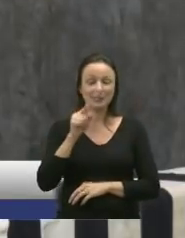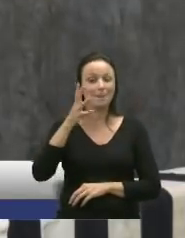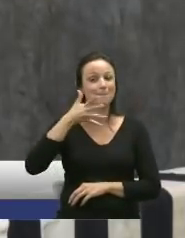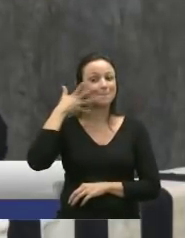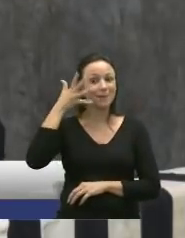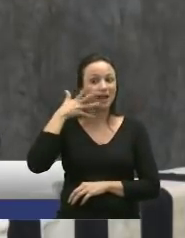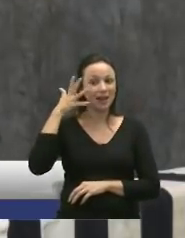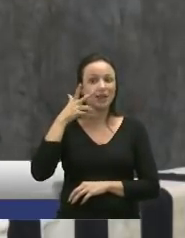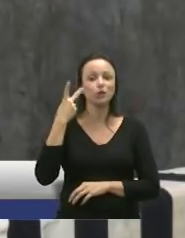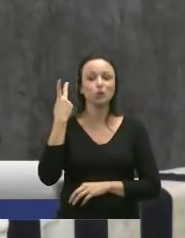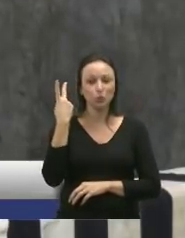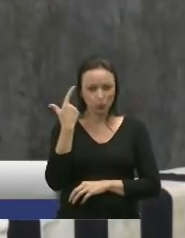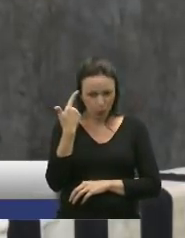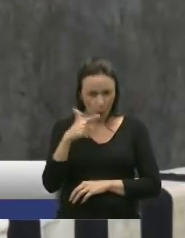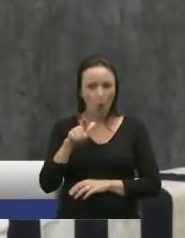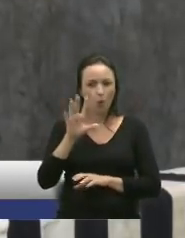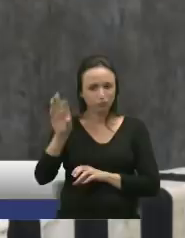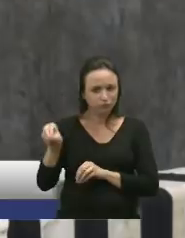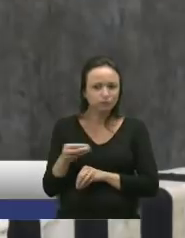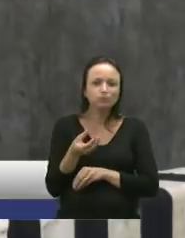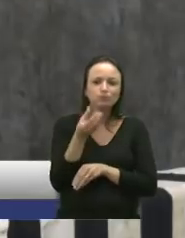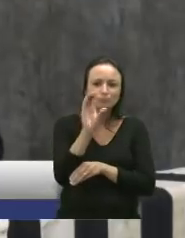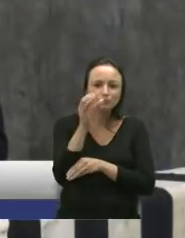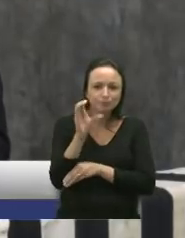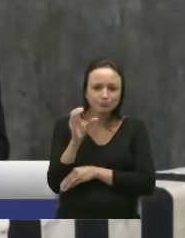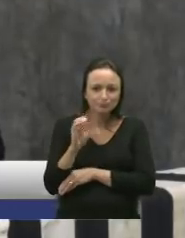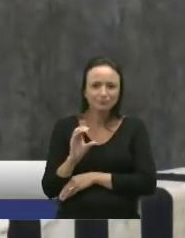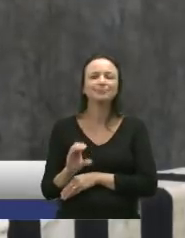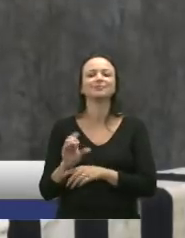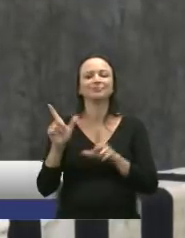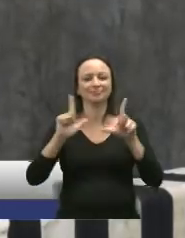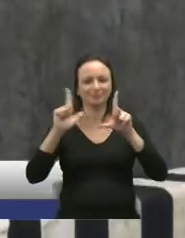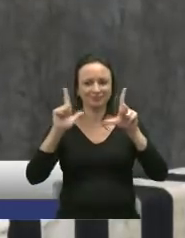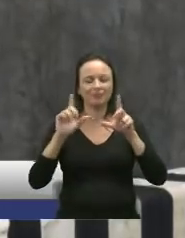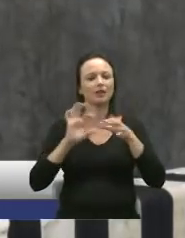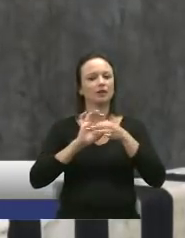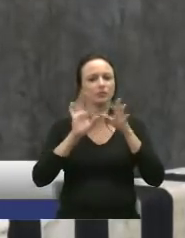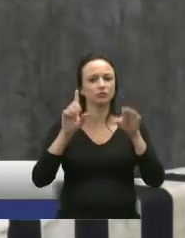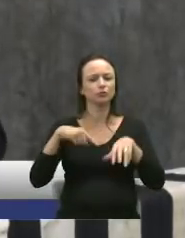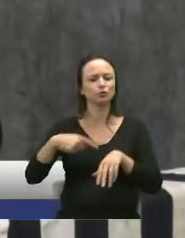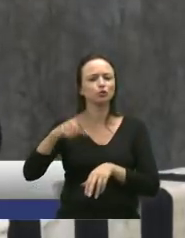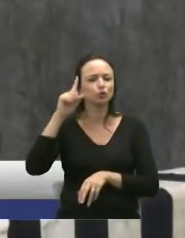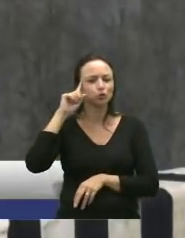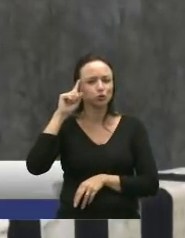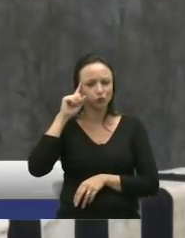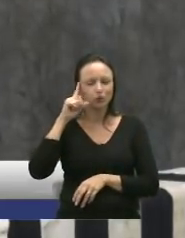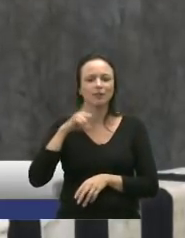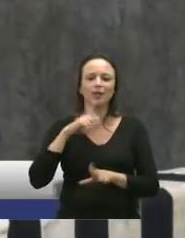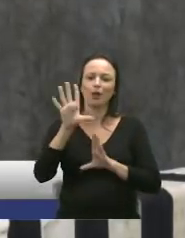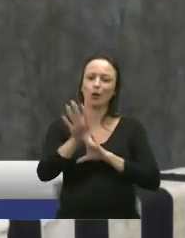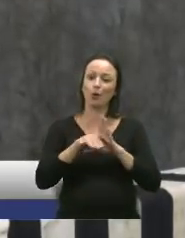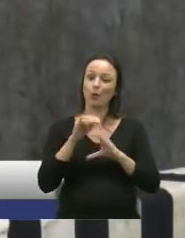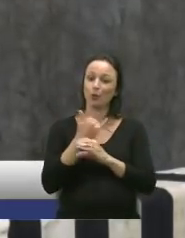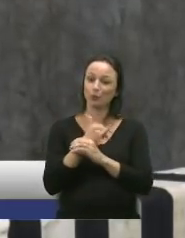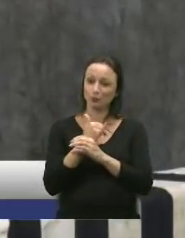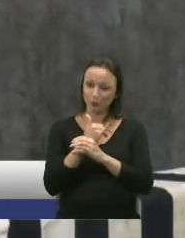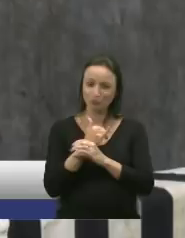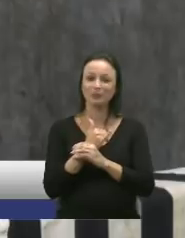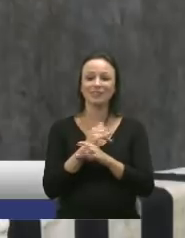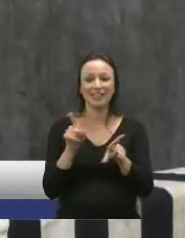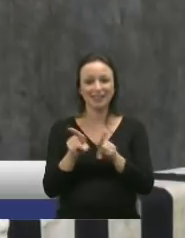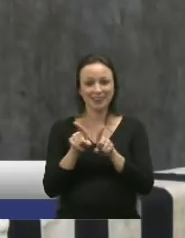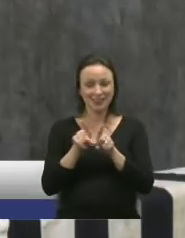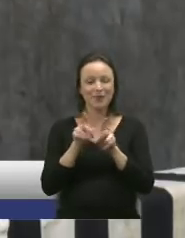será reprisada ao longo da nossa programação e também estará disponível já nos próximos dias no nosso canal no YouTube e também na